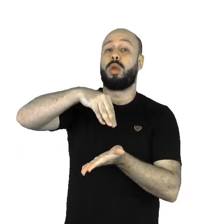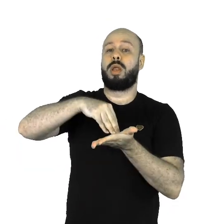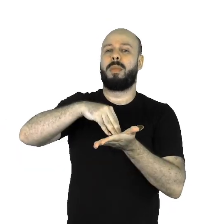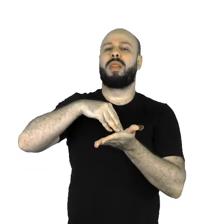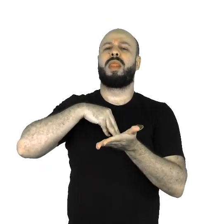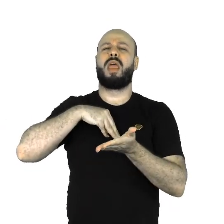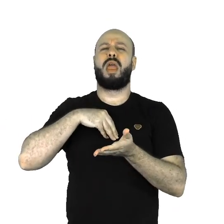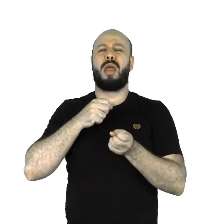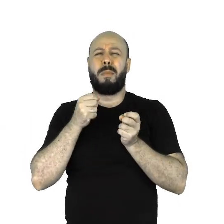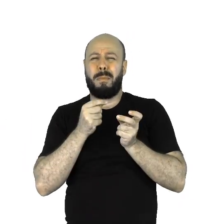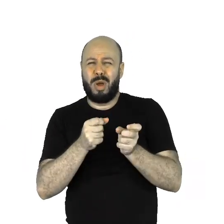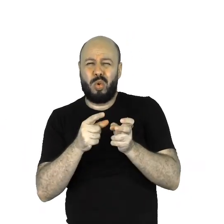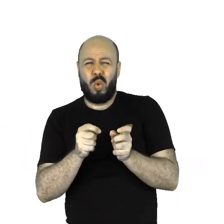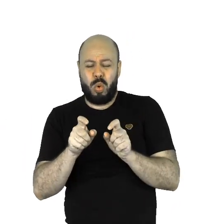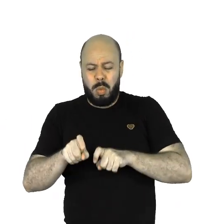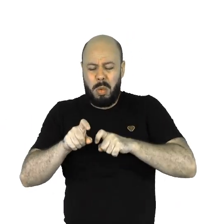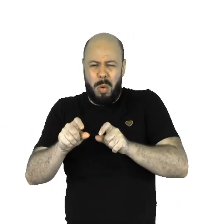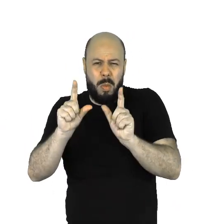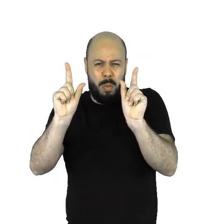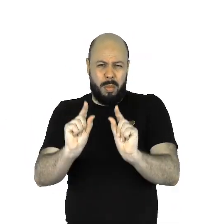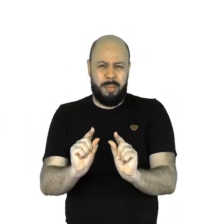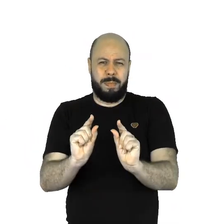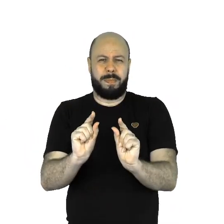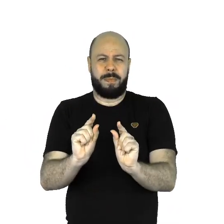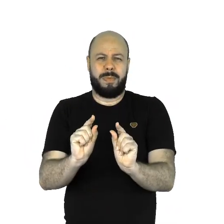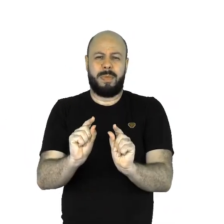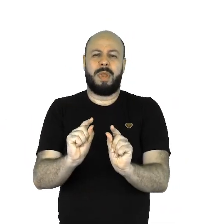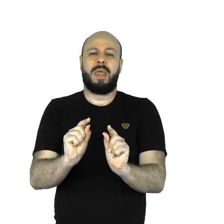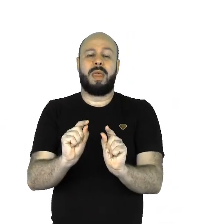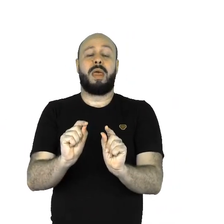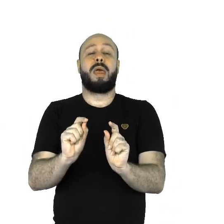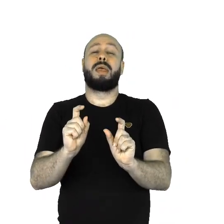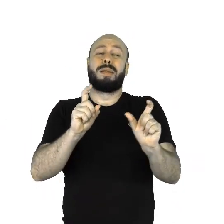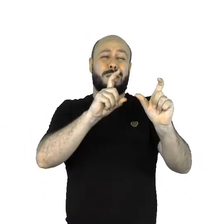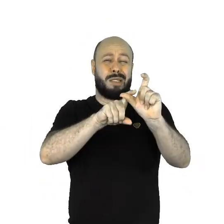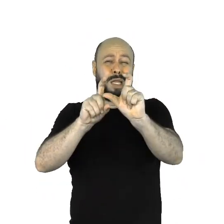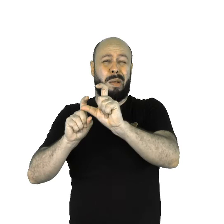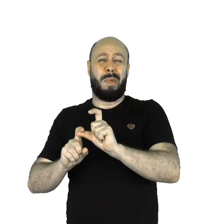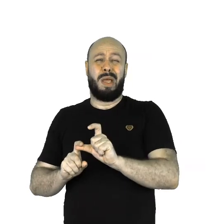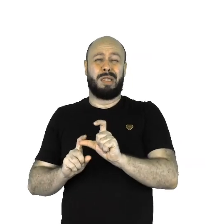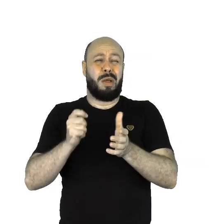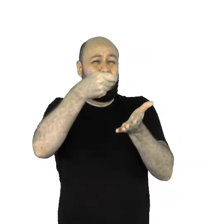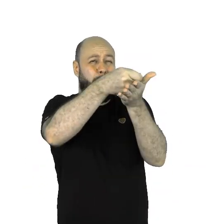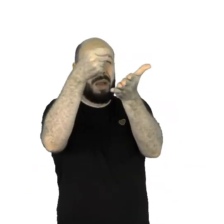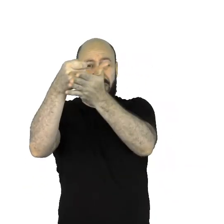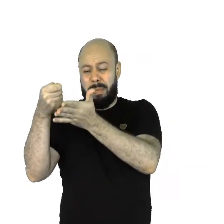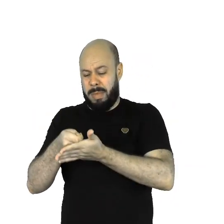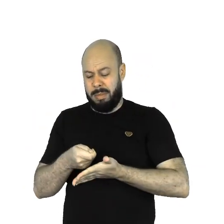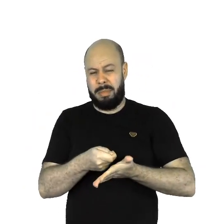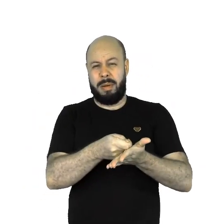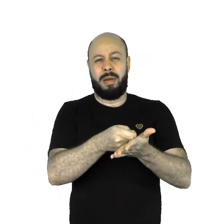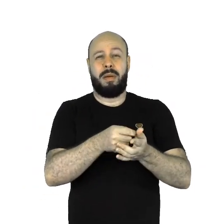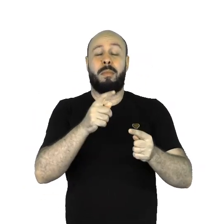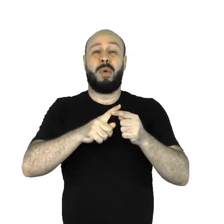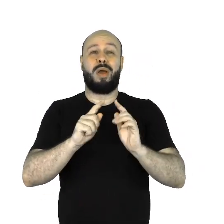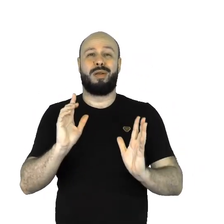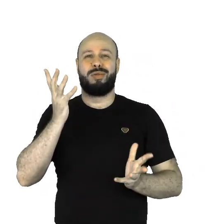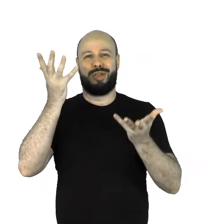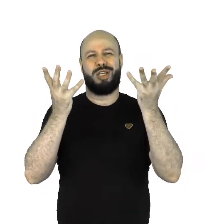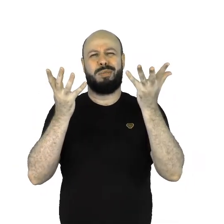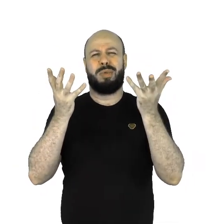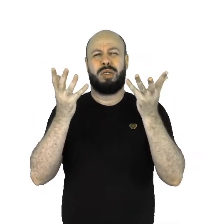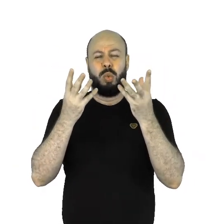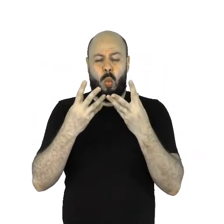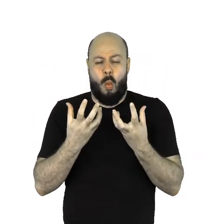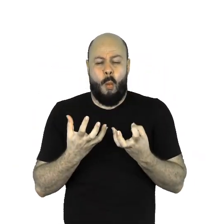baixa produtividade agrícola e ele é muito dependente de importações. Lembre-se, pessoal, por causa do clima, o clima árido